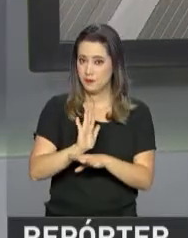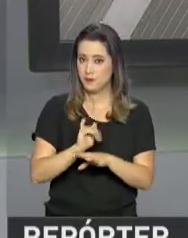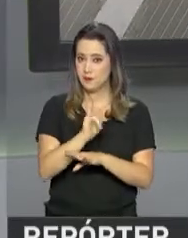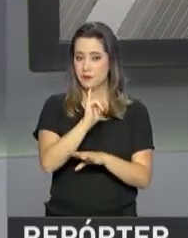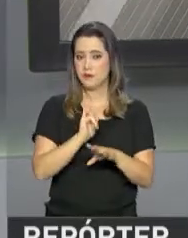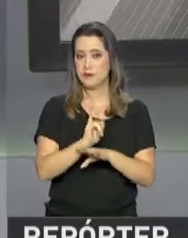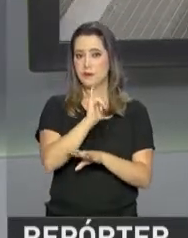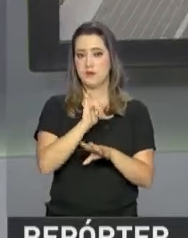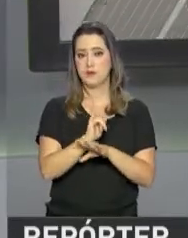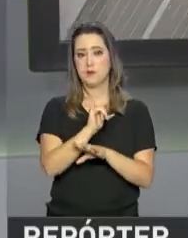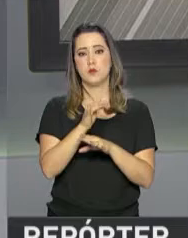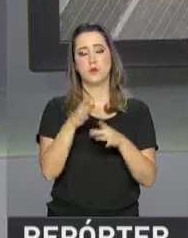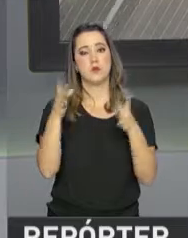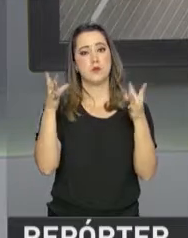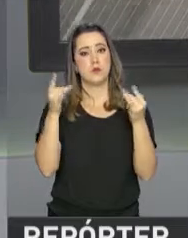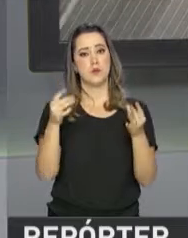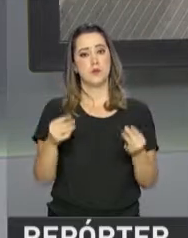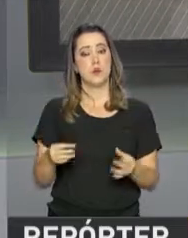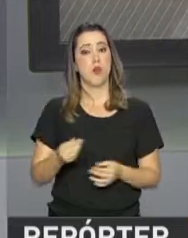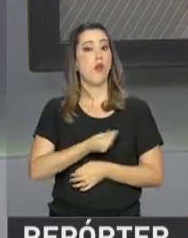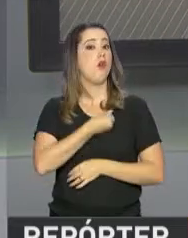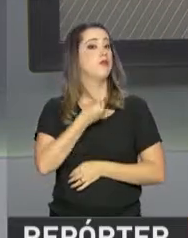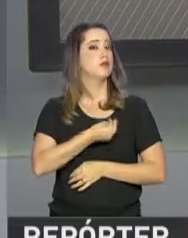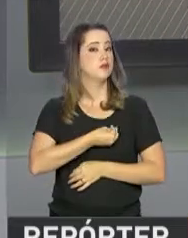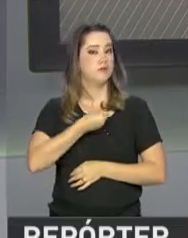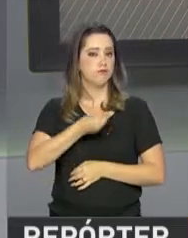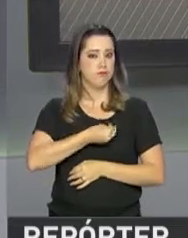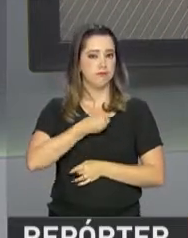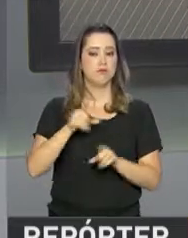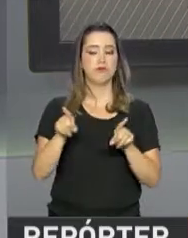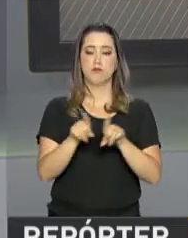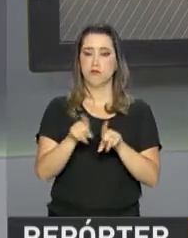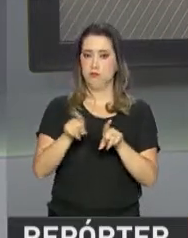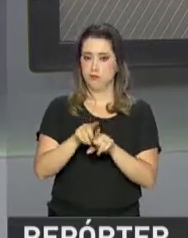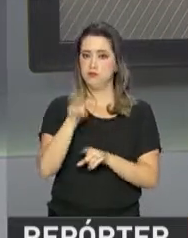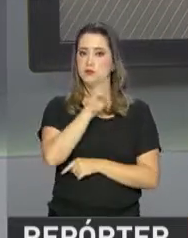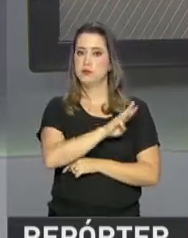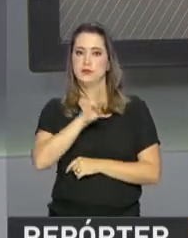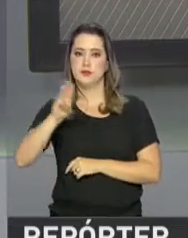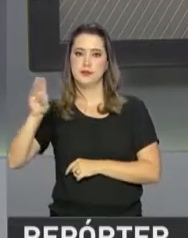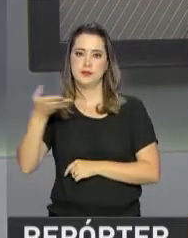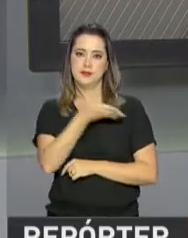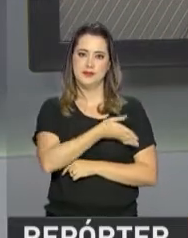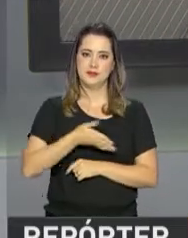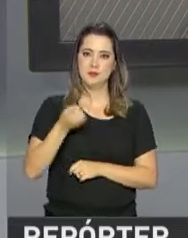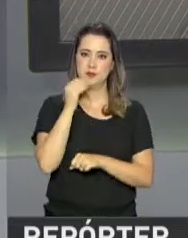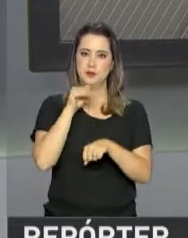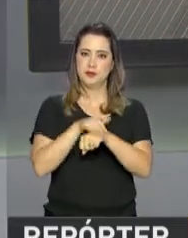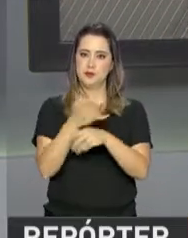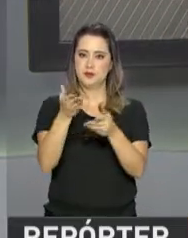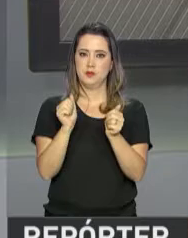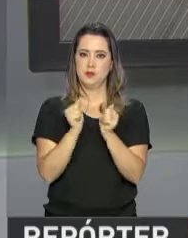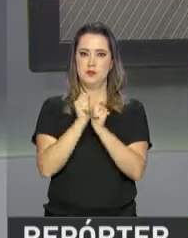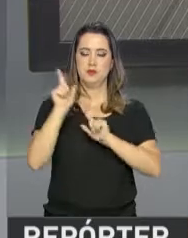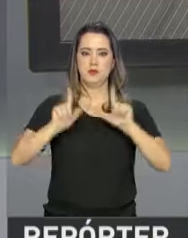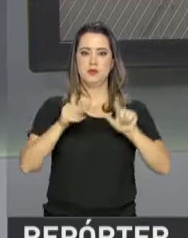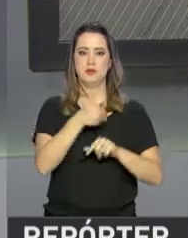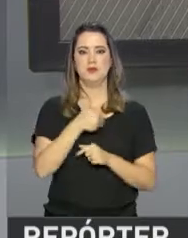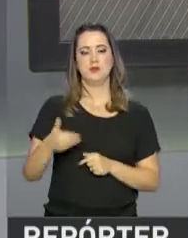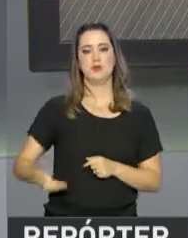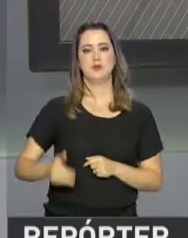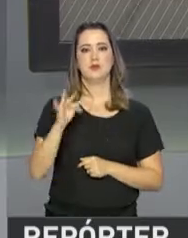todas as reportagens no youtube e acompanhar nossa programação ao vivo também pela internet uma boa noite pra você continue